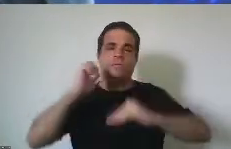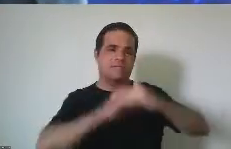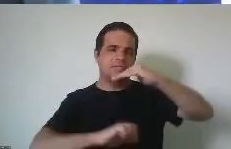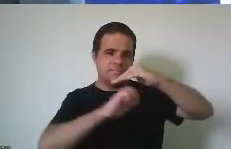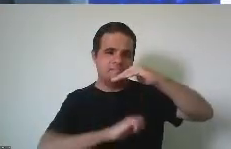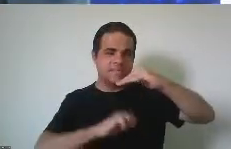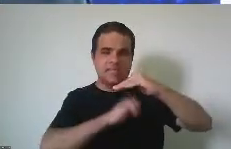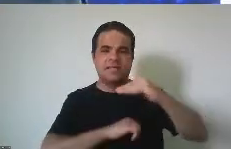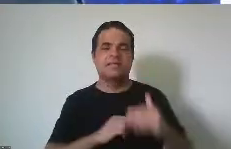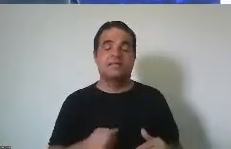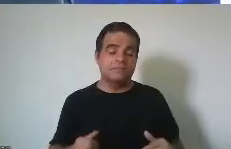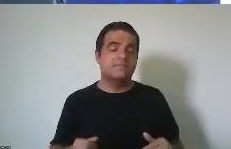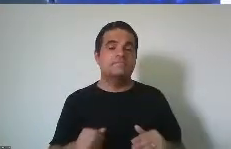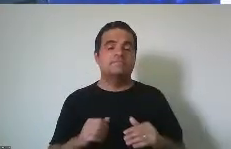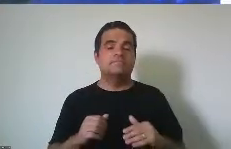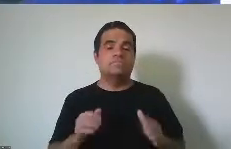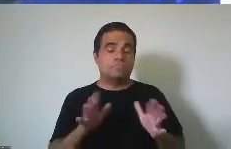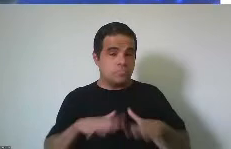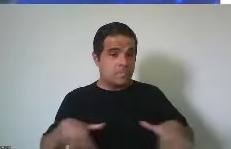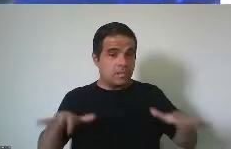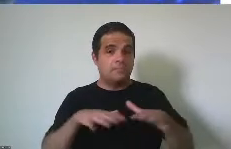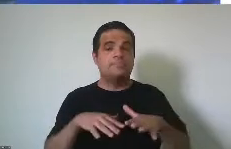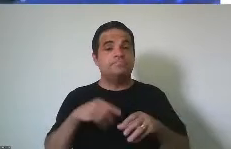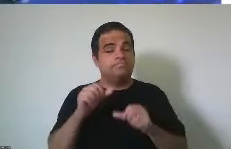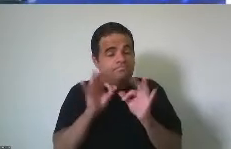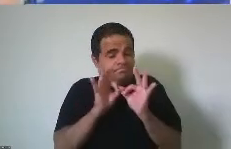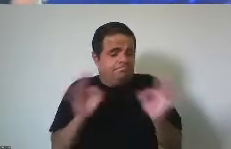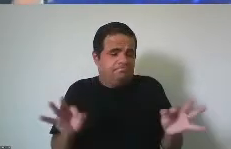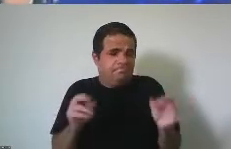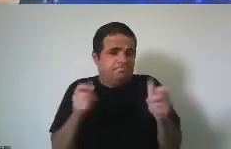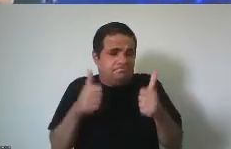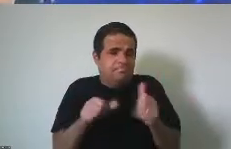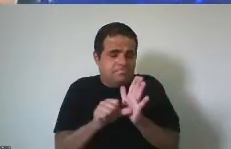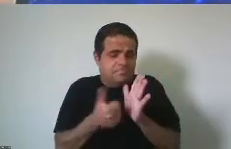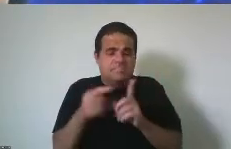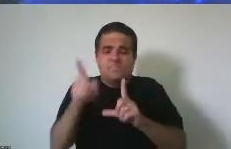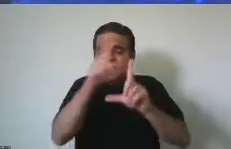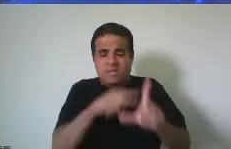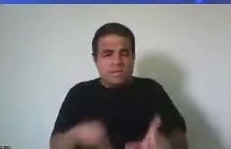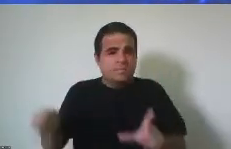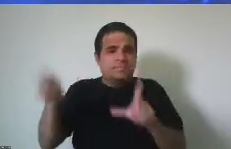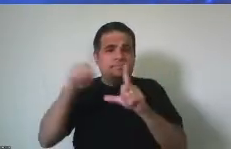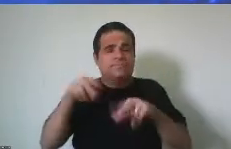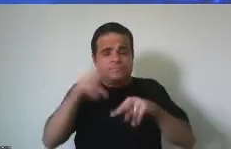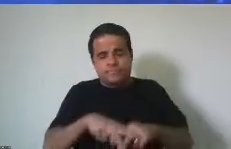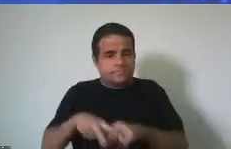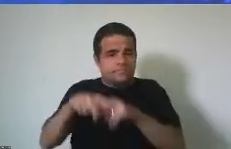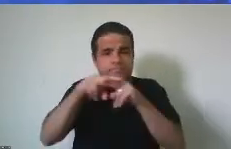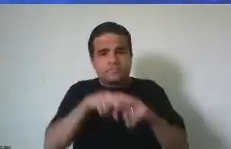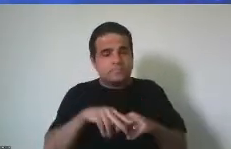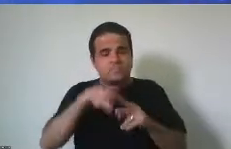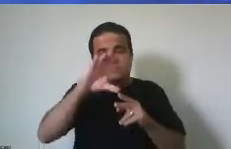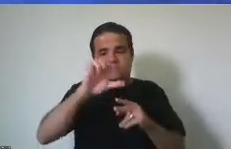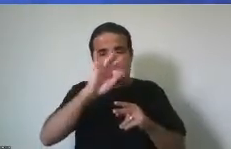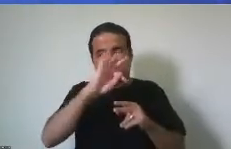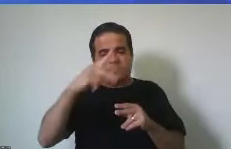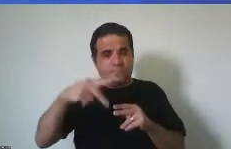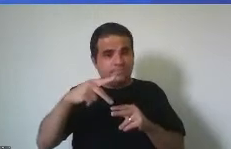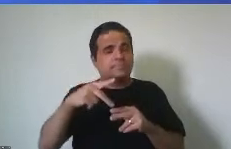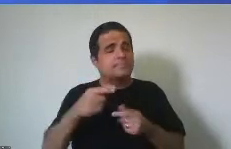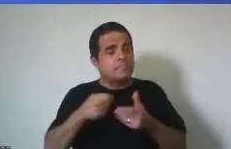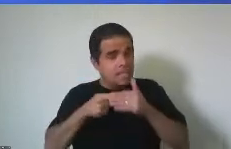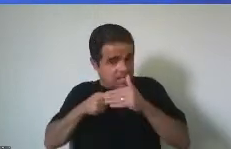o banco apareceu referencial a modo exemplo a gente traz o primeiro ciclo reprodição tarifária a CTB investiu em valor